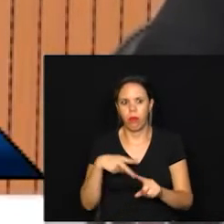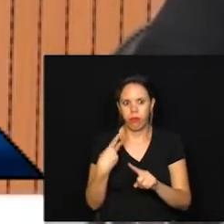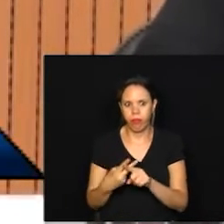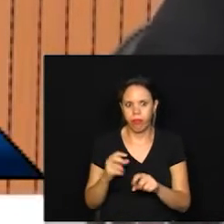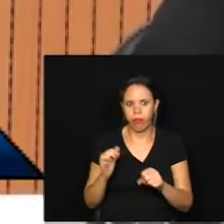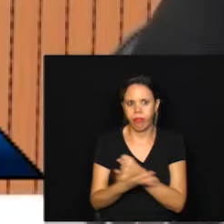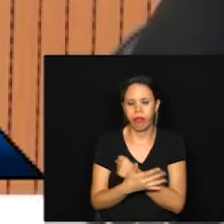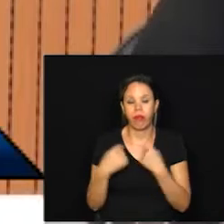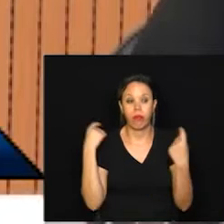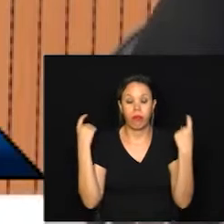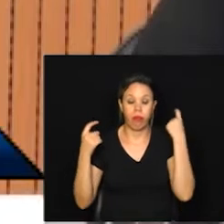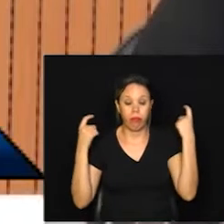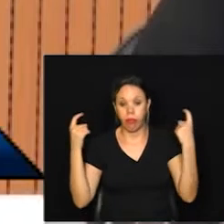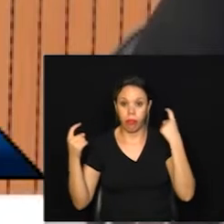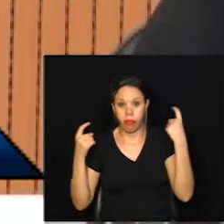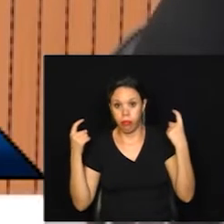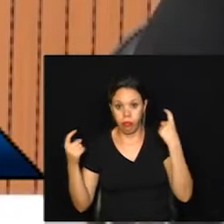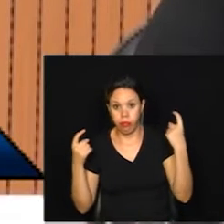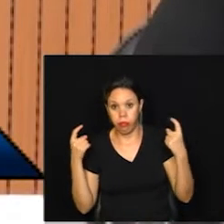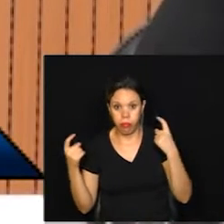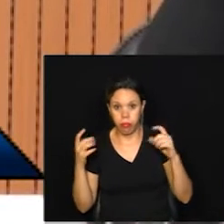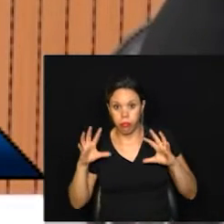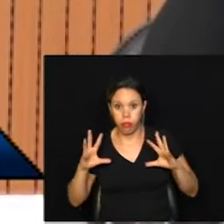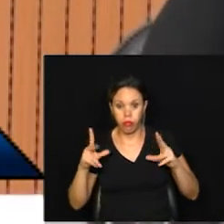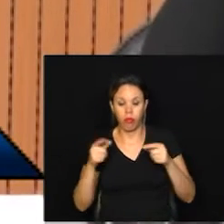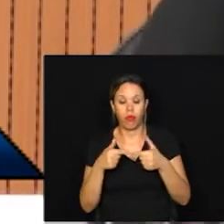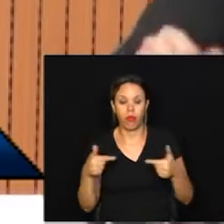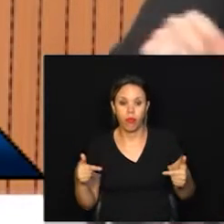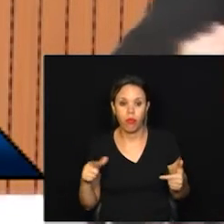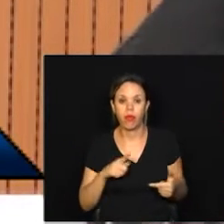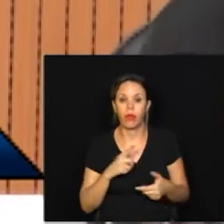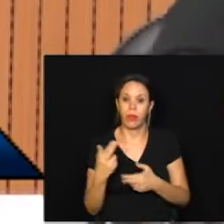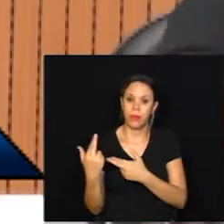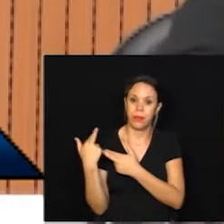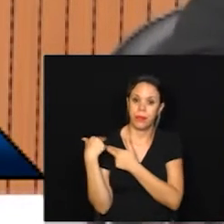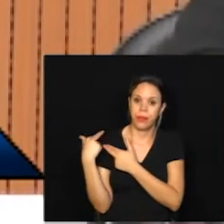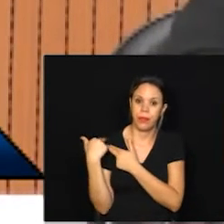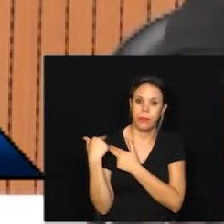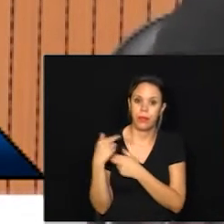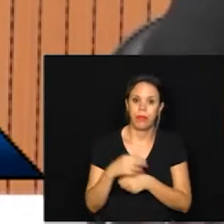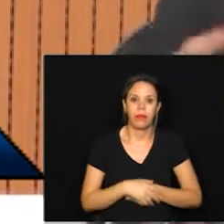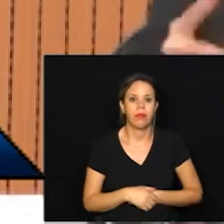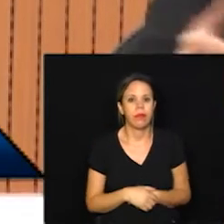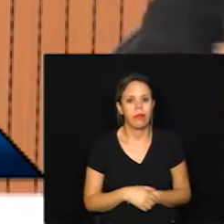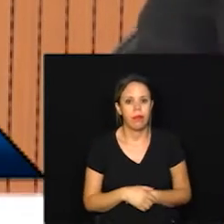gente preocupado, nós estamos preocupados com tudo isso e nós temos que ter responsabilidade,